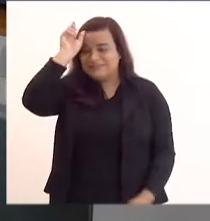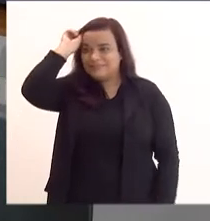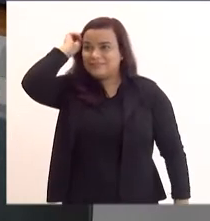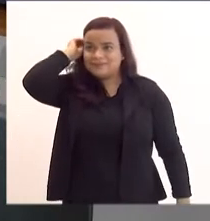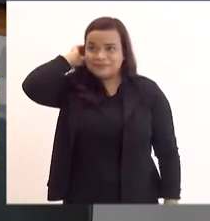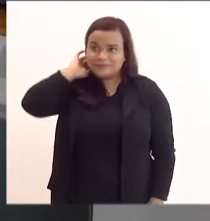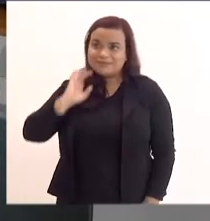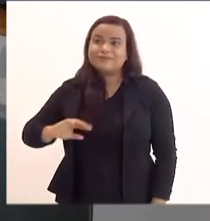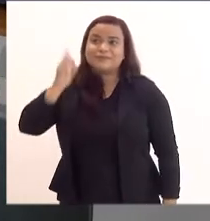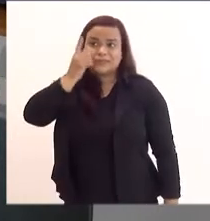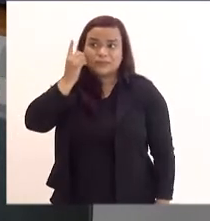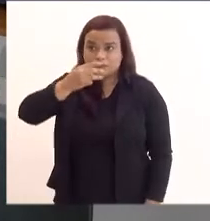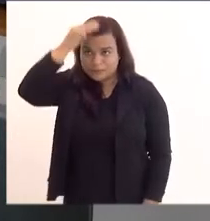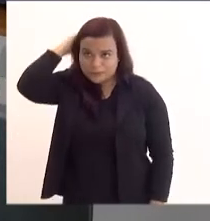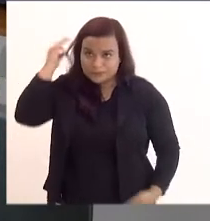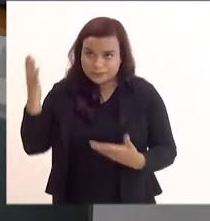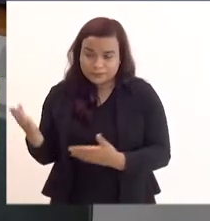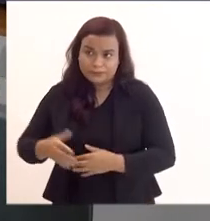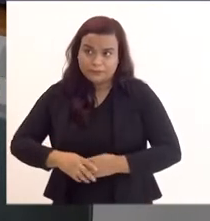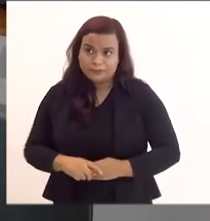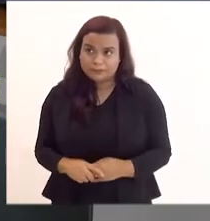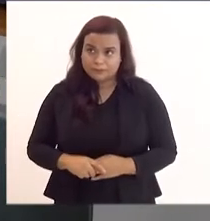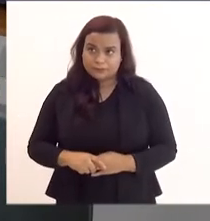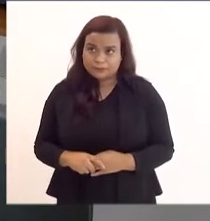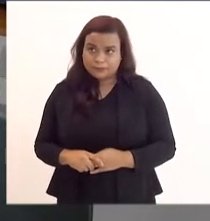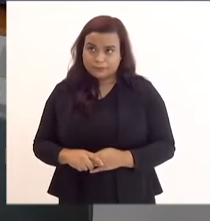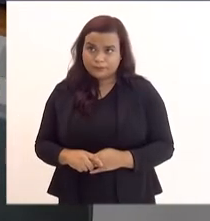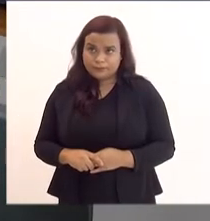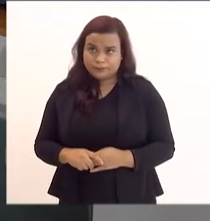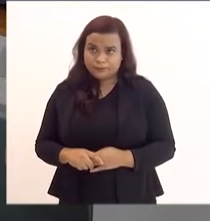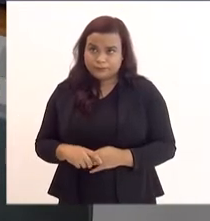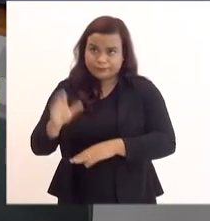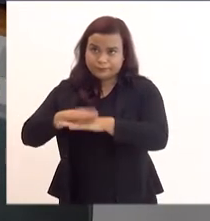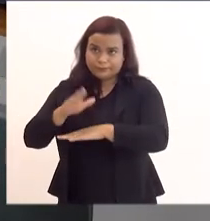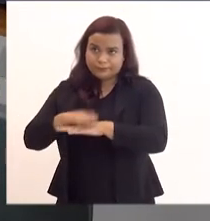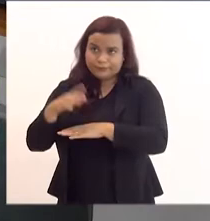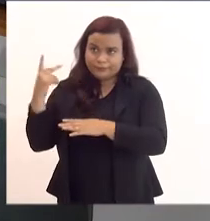Deputado Márcio Pacheco, procedamos.